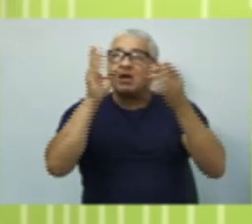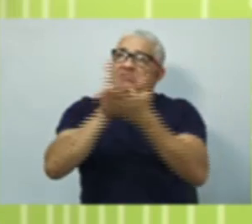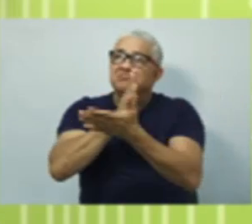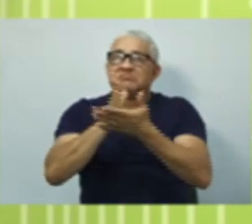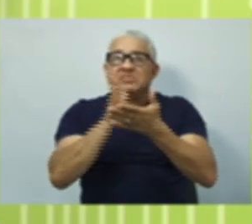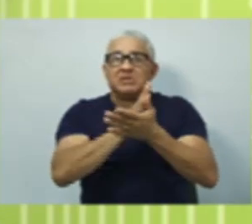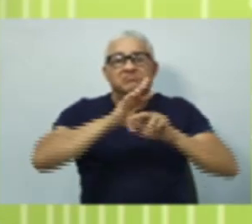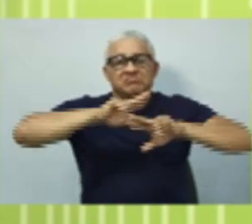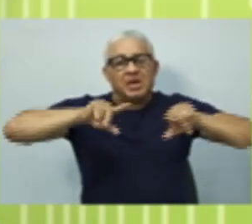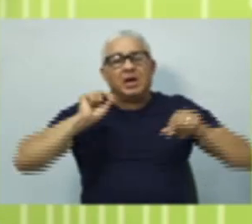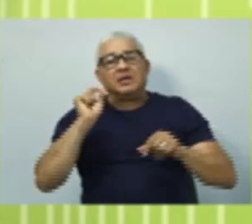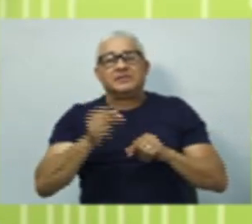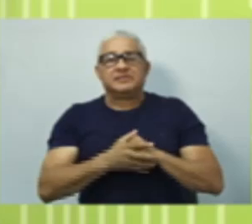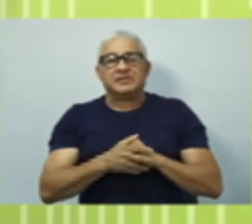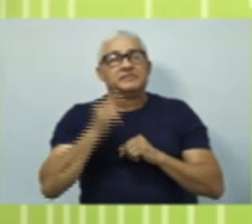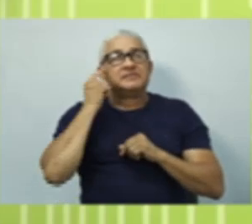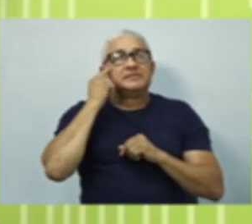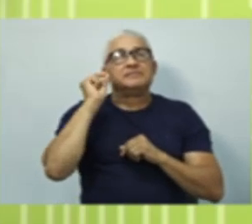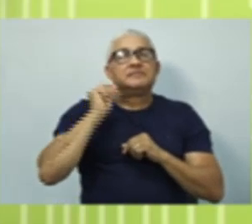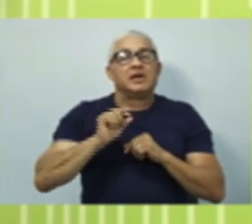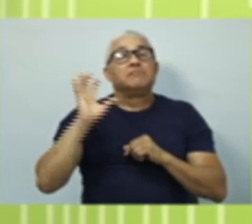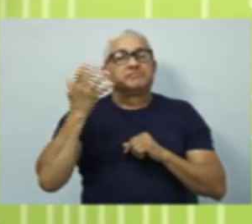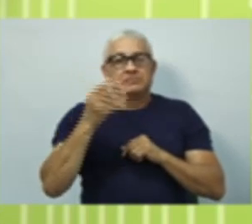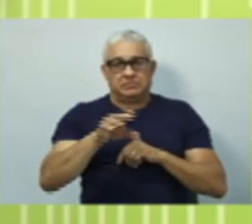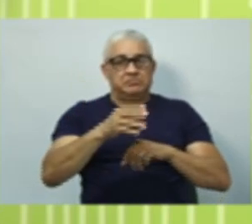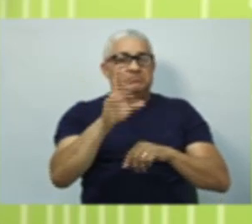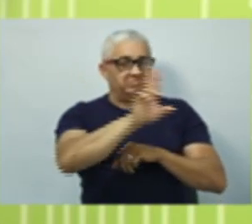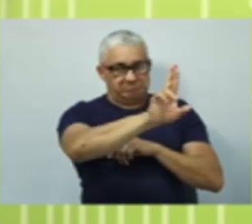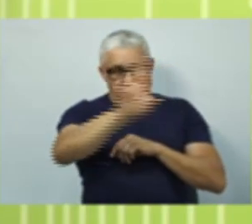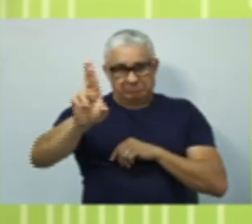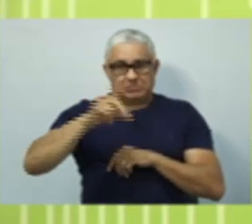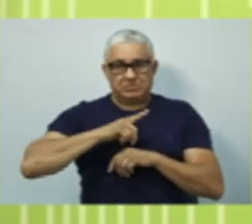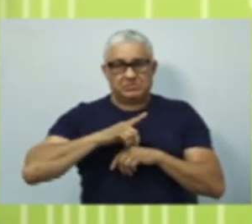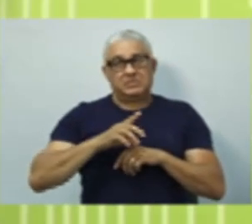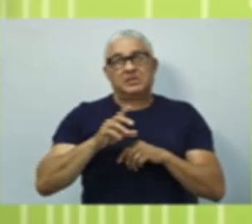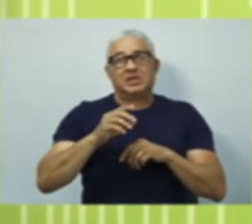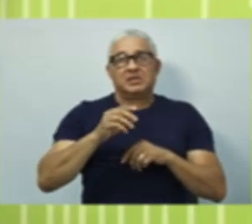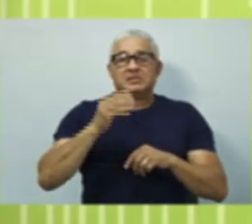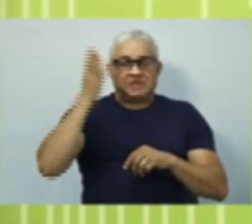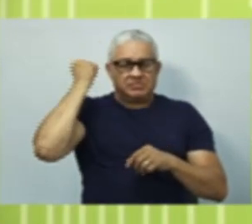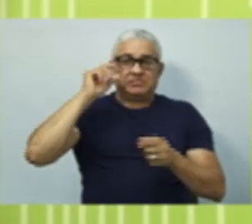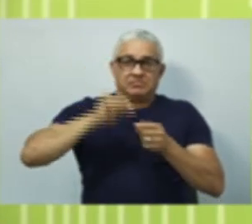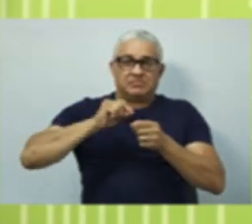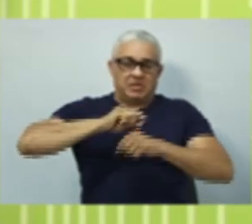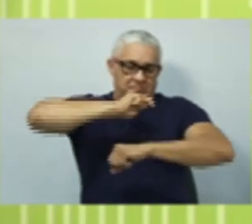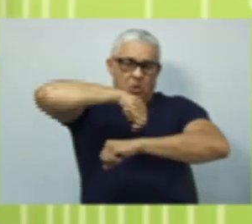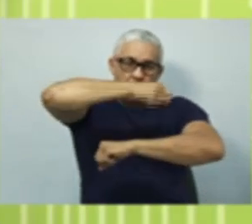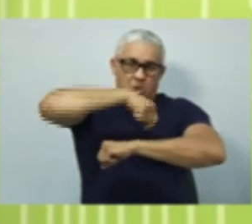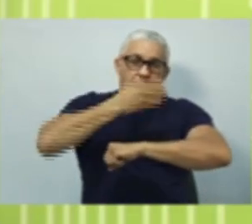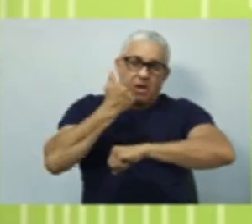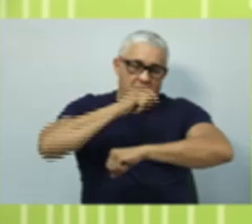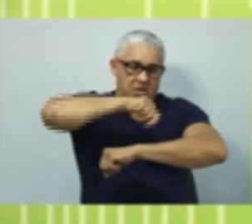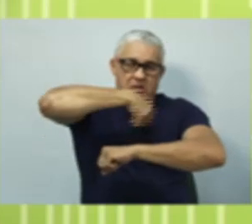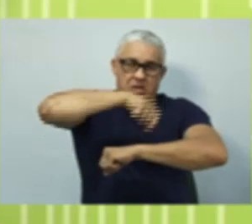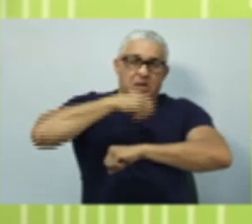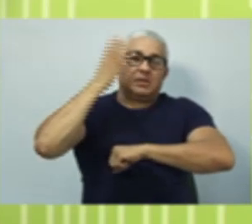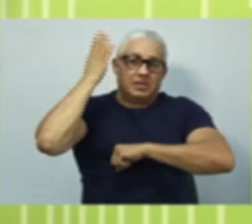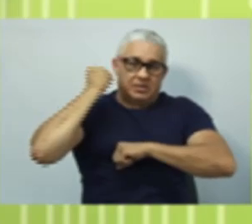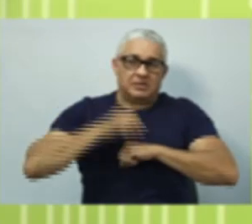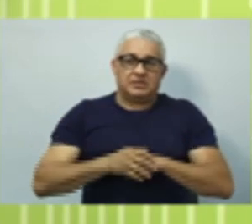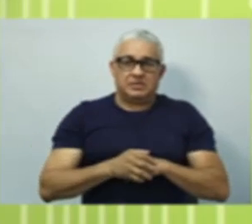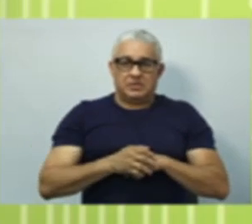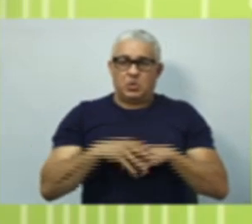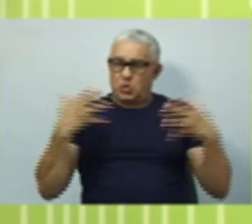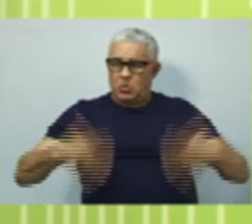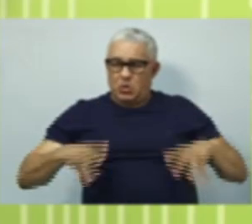Você pode pensar, decidem aí, alguém tem um dom culinário aí, vai fazer, domina bastante a